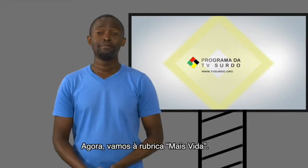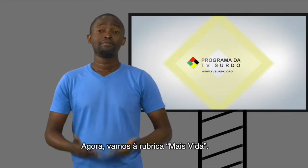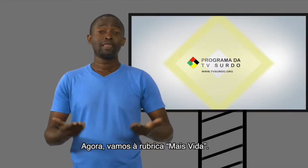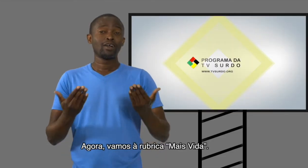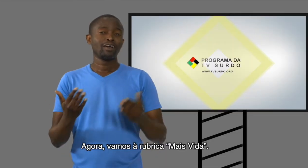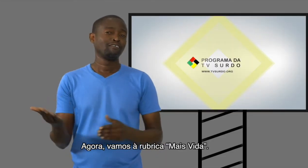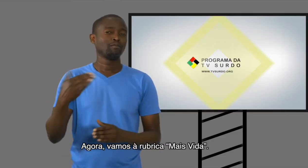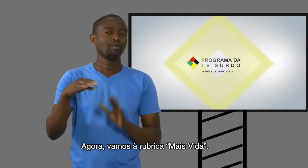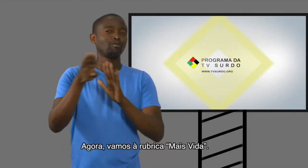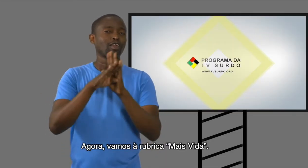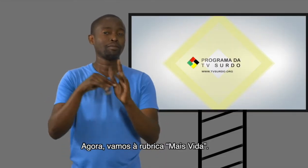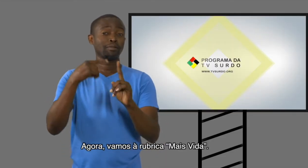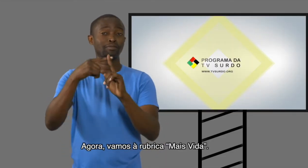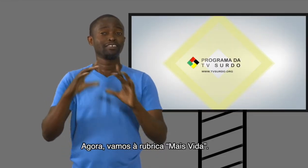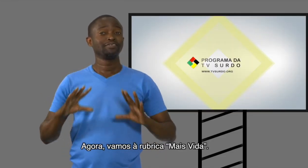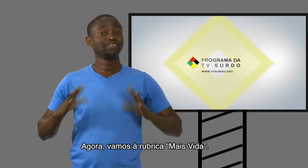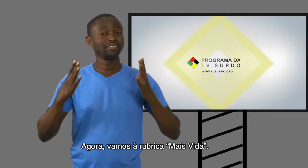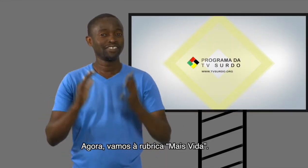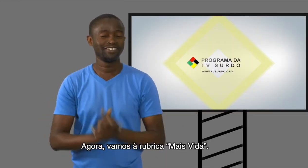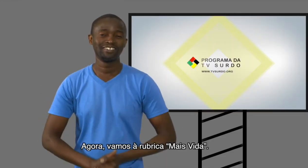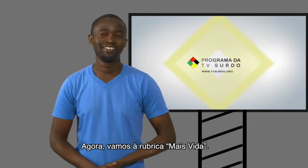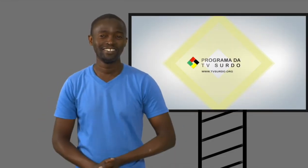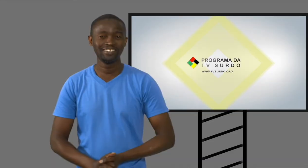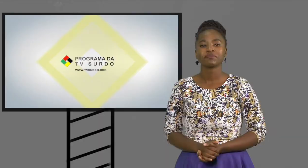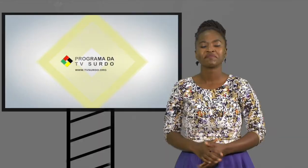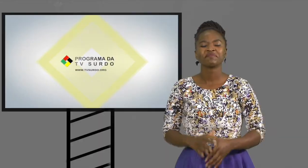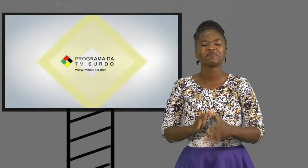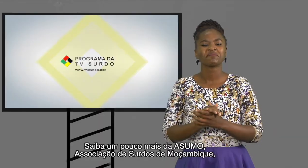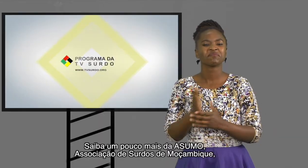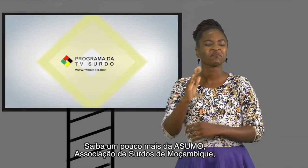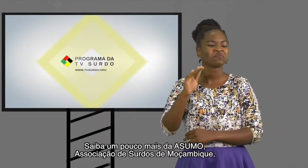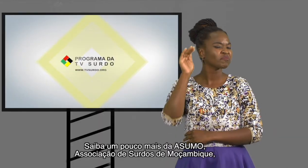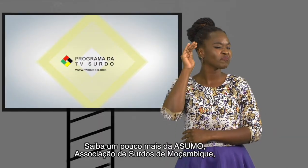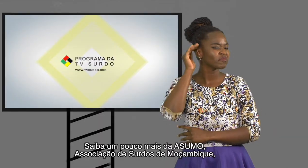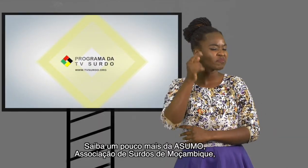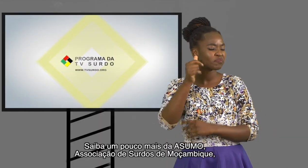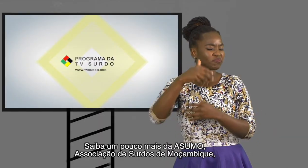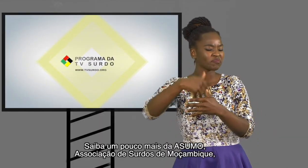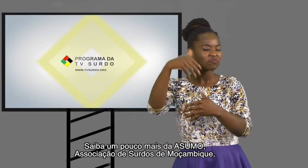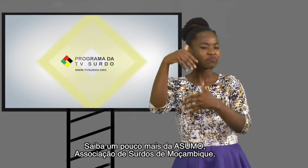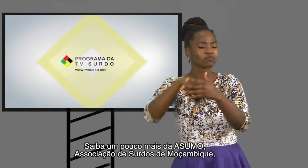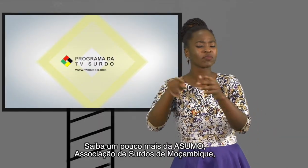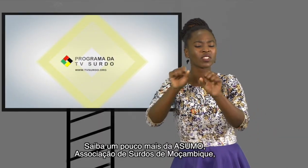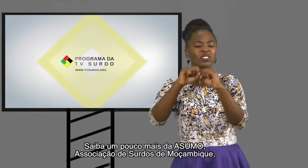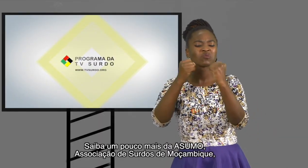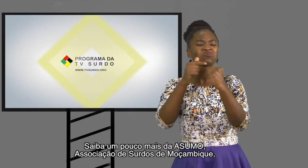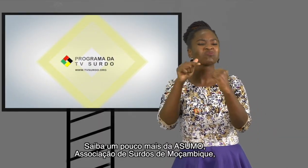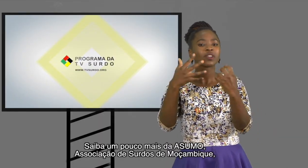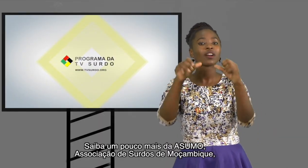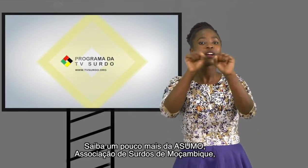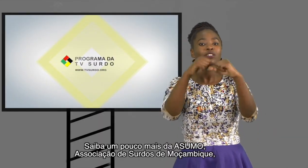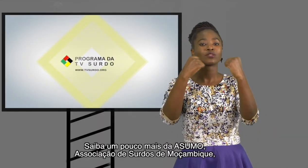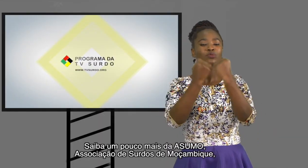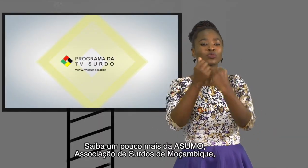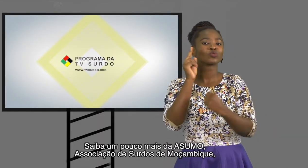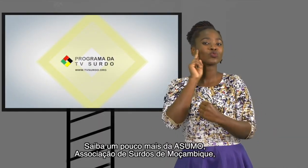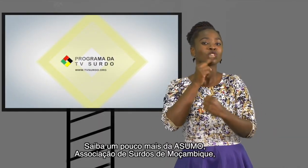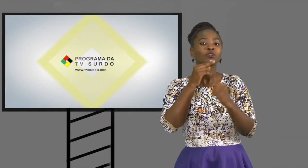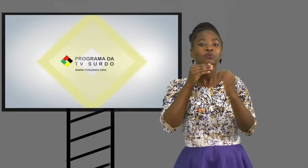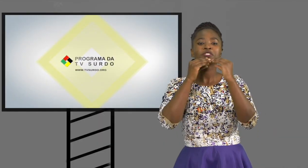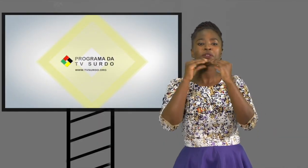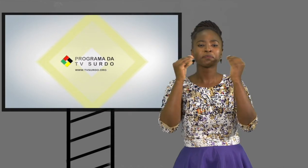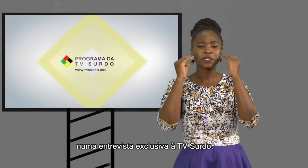Agora, vamos à rubrica Mais Vida. Saiba um pouco mais da Azumo, Associação de Surdos